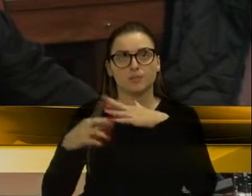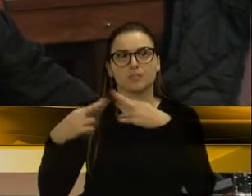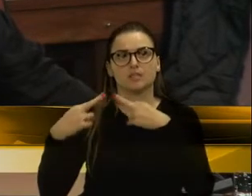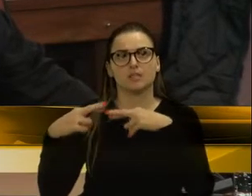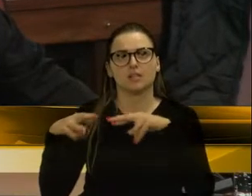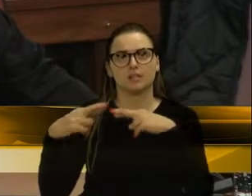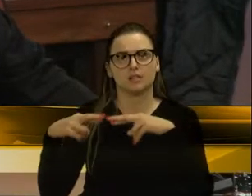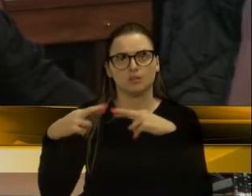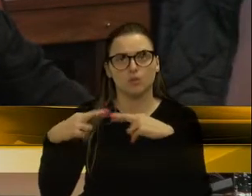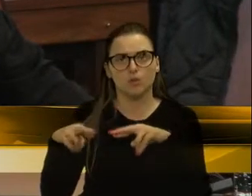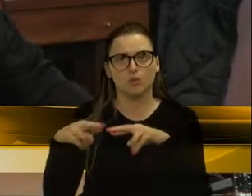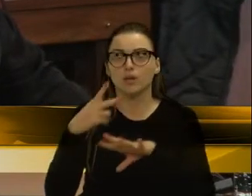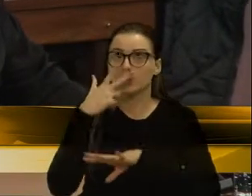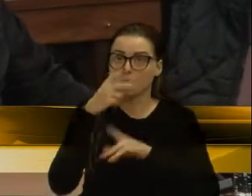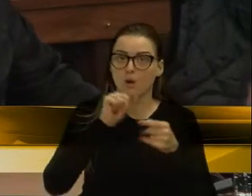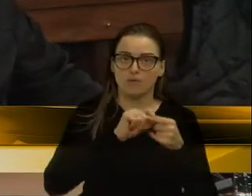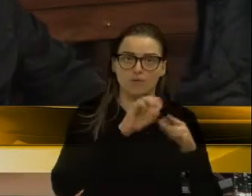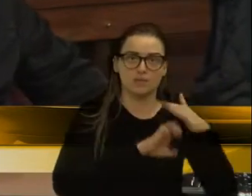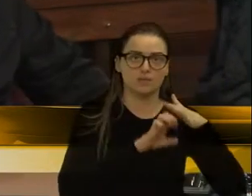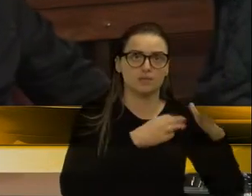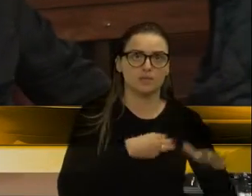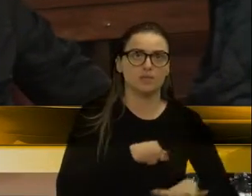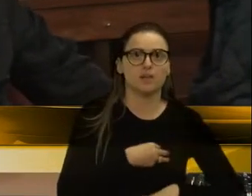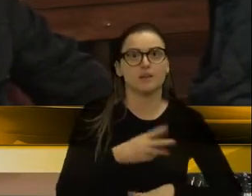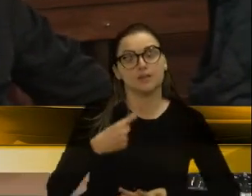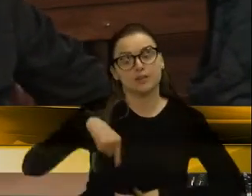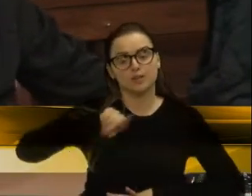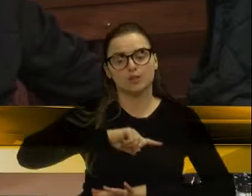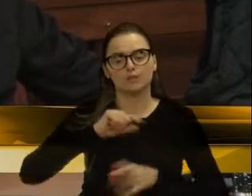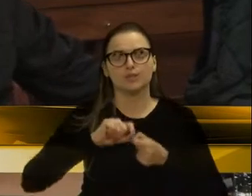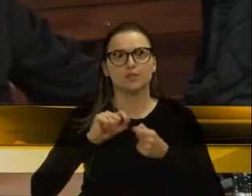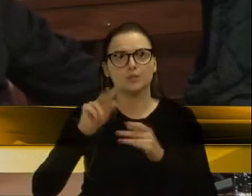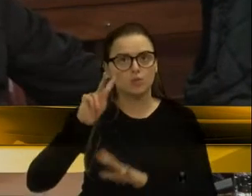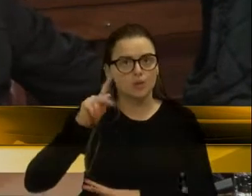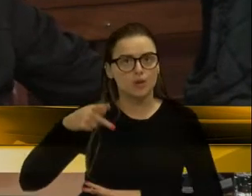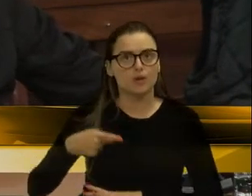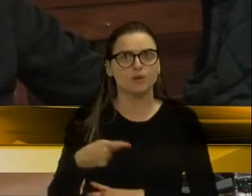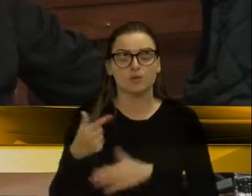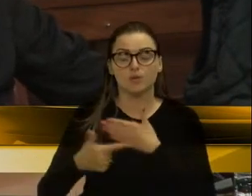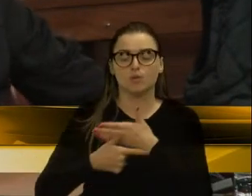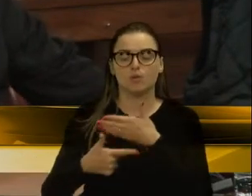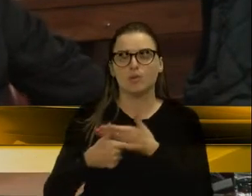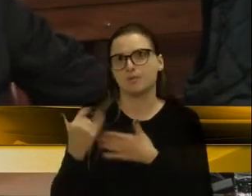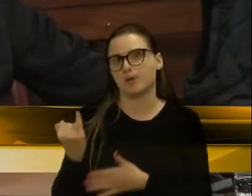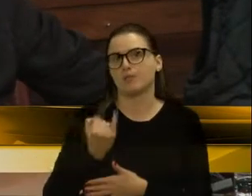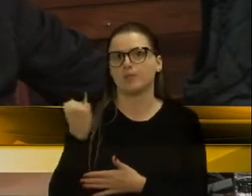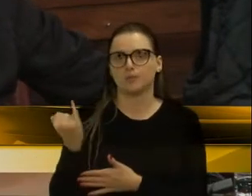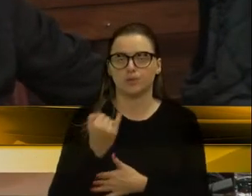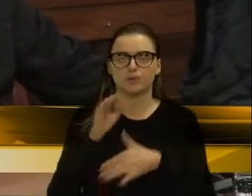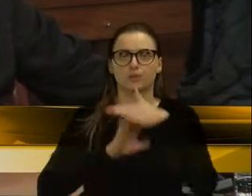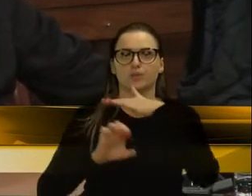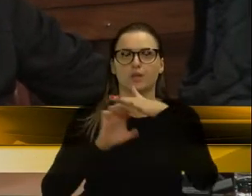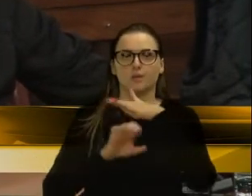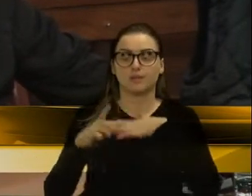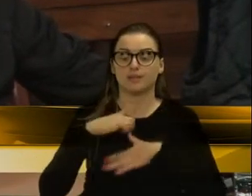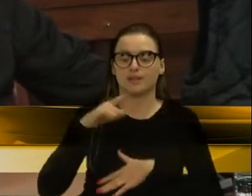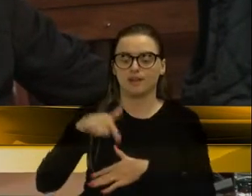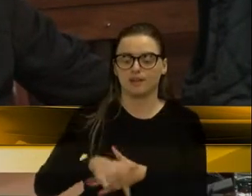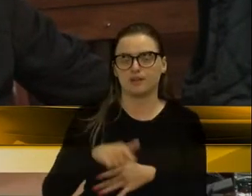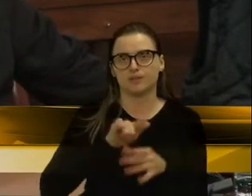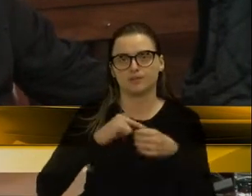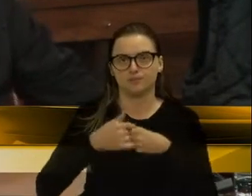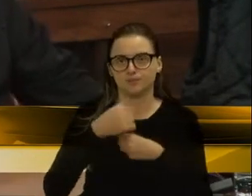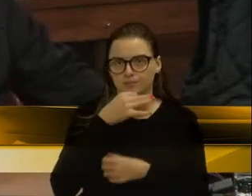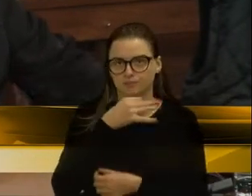aonde a gente estaria prestando aí a nossa o nosso reconhecimento à importância que essas empresas têm para caxias do sul